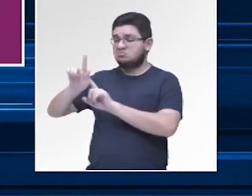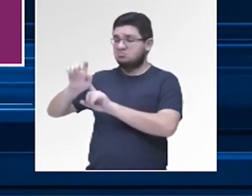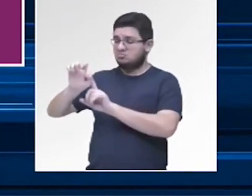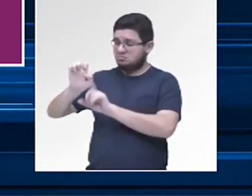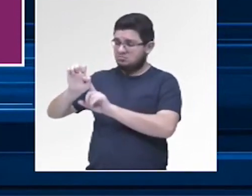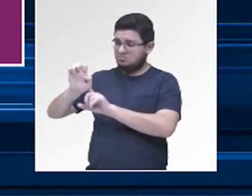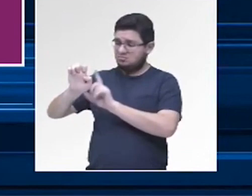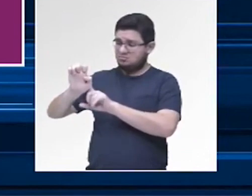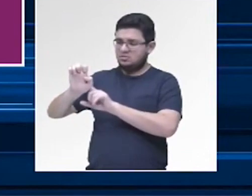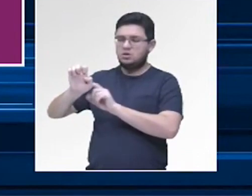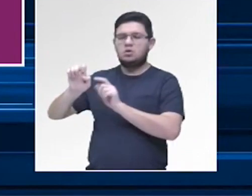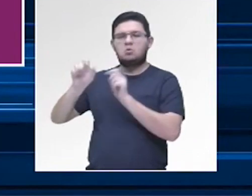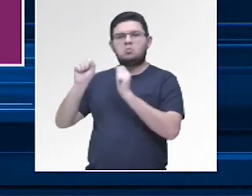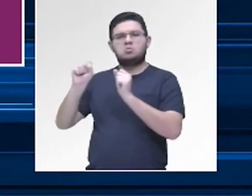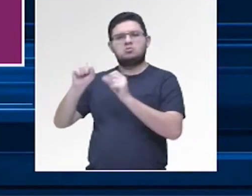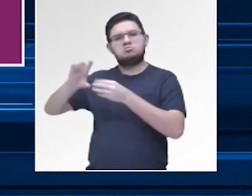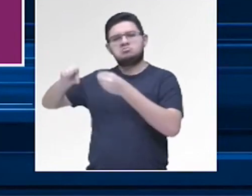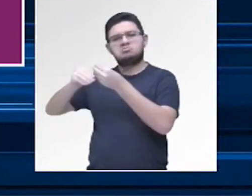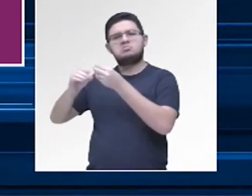o I,